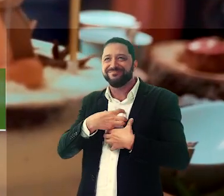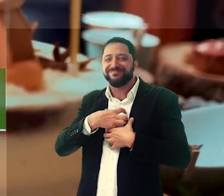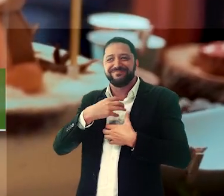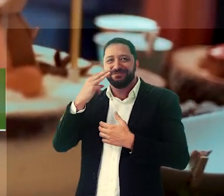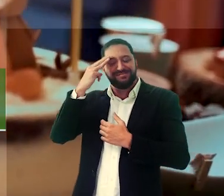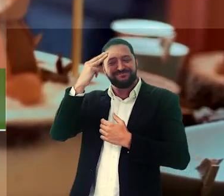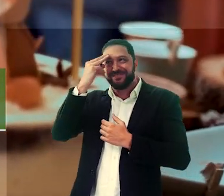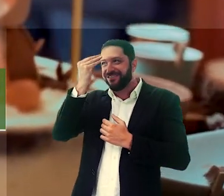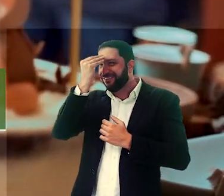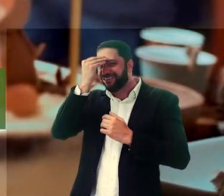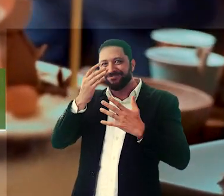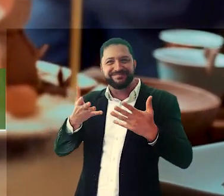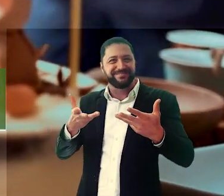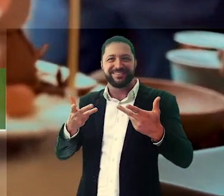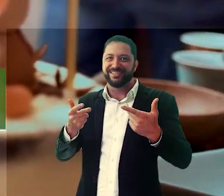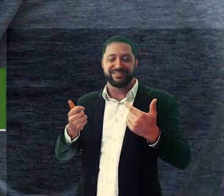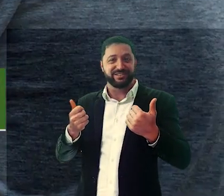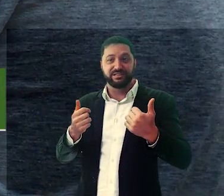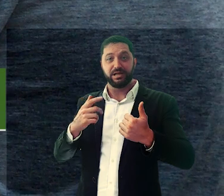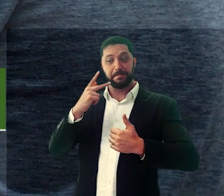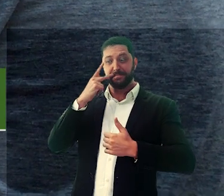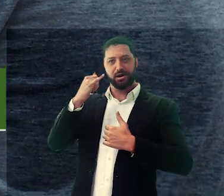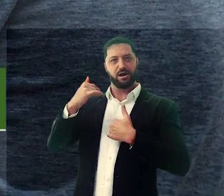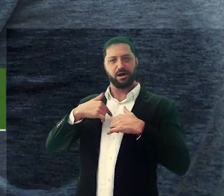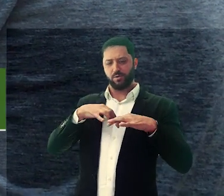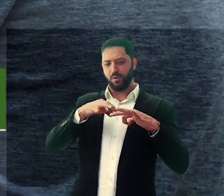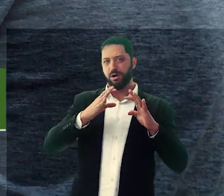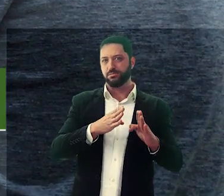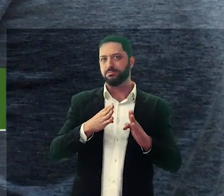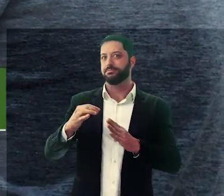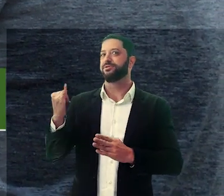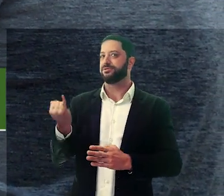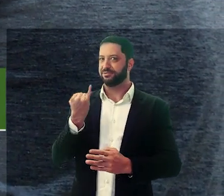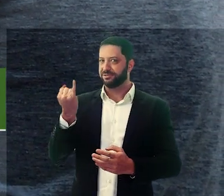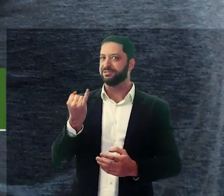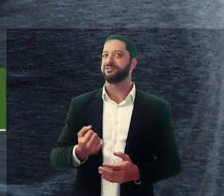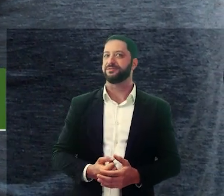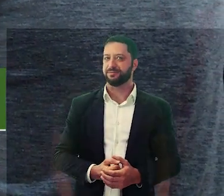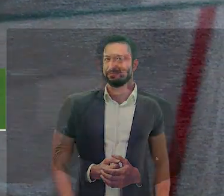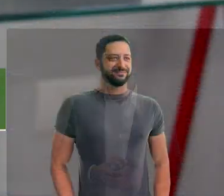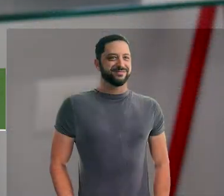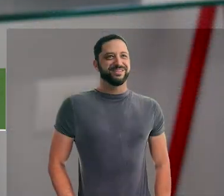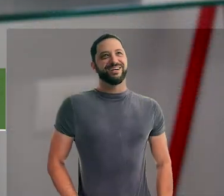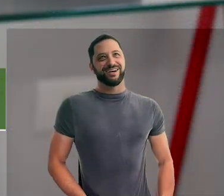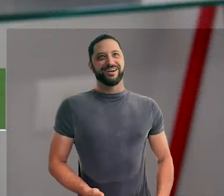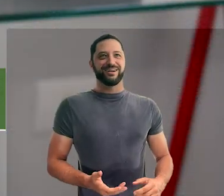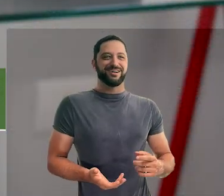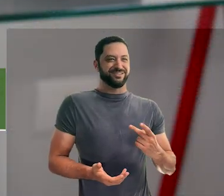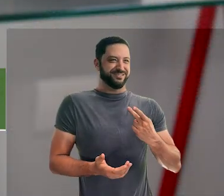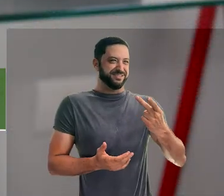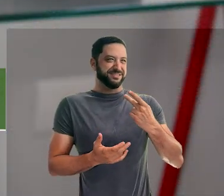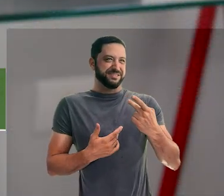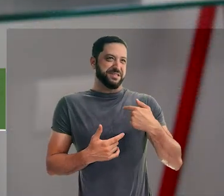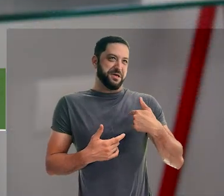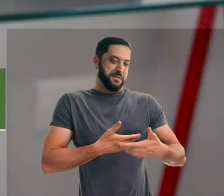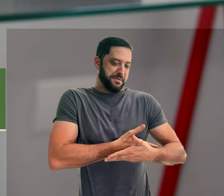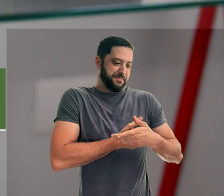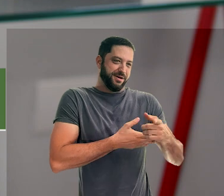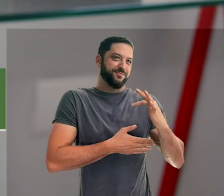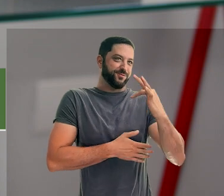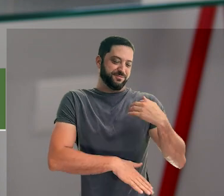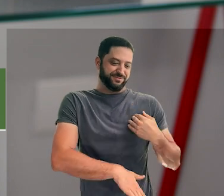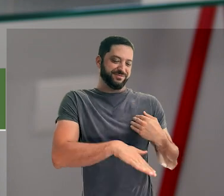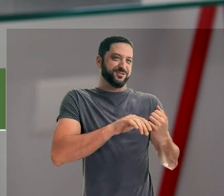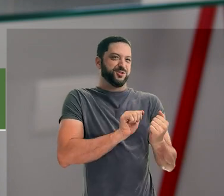são memórias preciosas. E os planos do pai são imprescindíveis. A gente poder passear junto, ir no